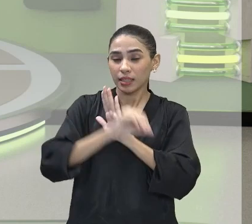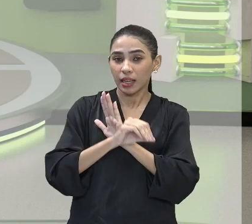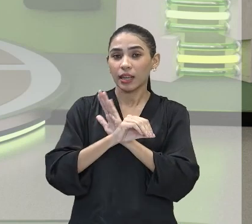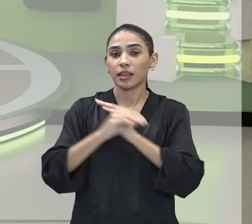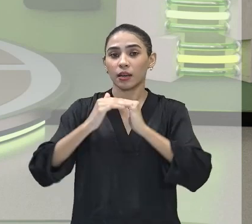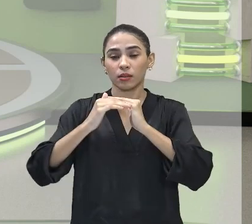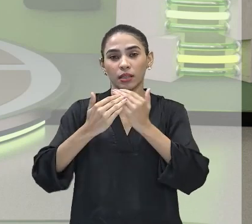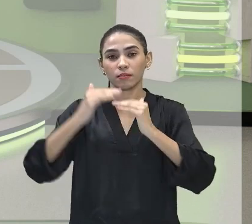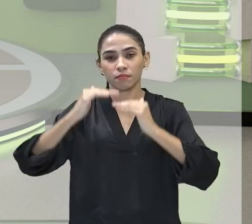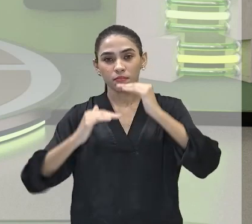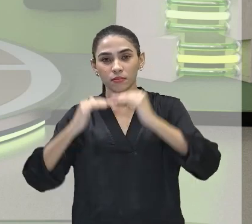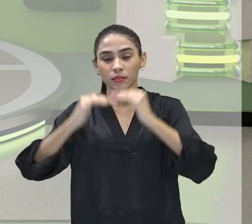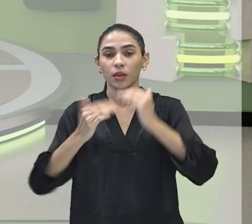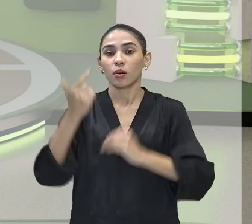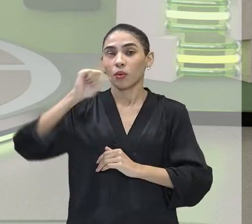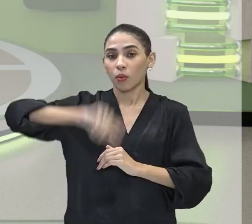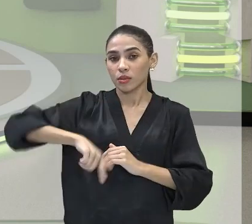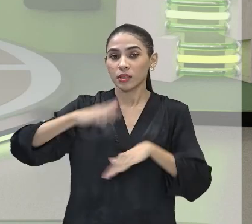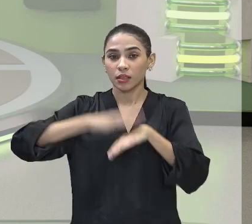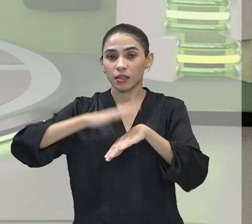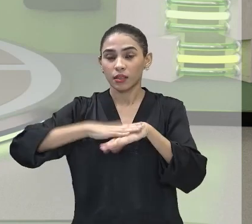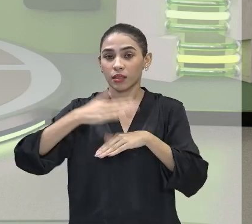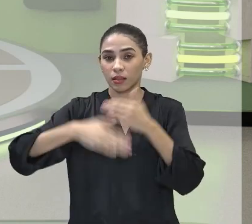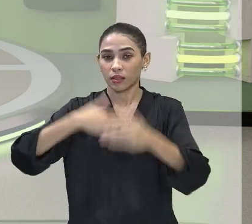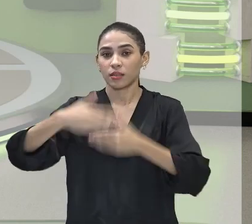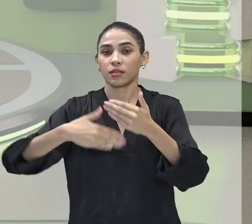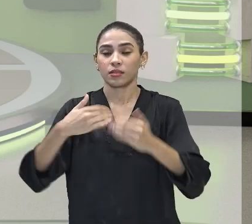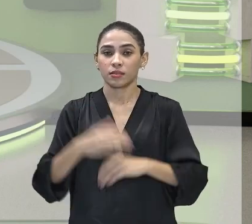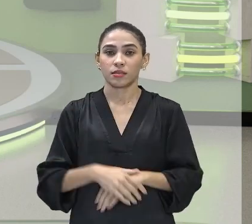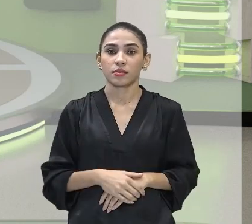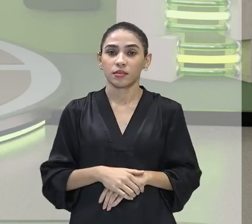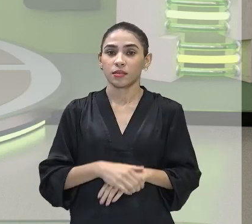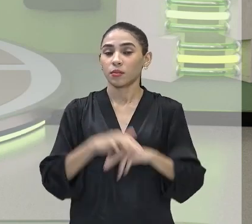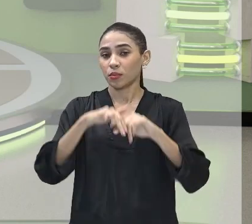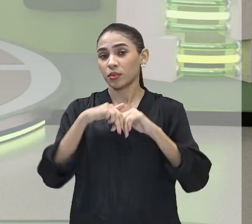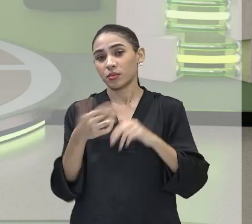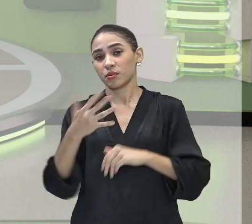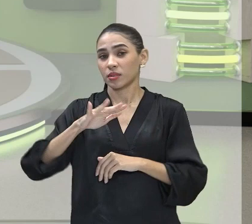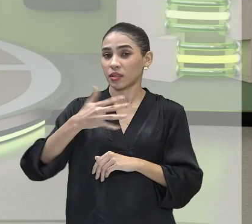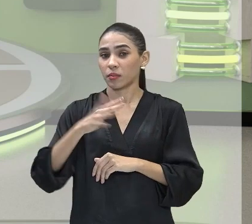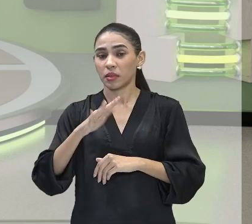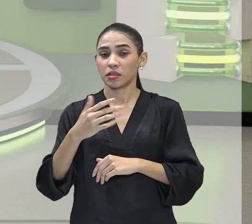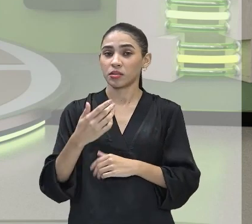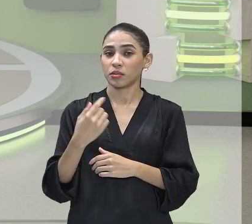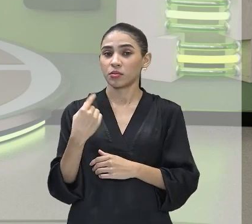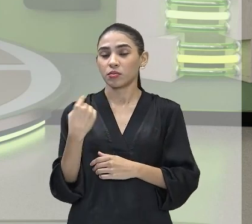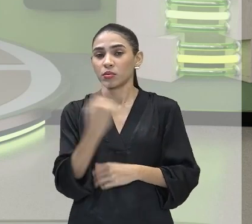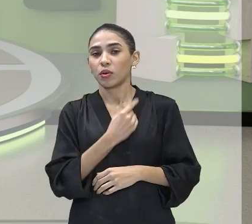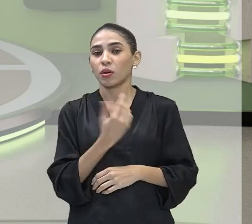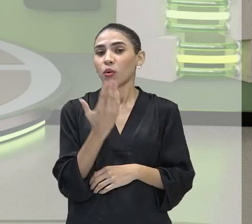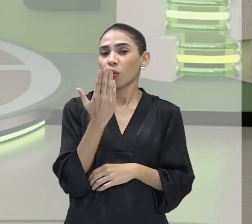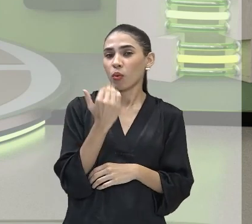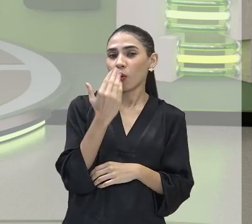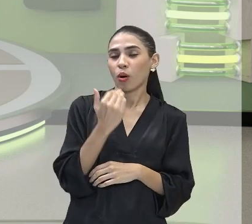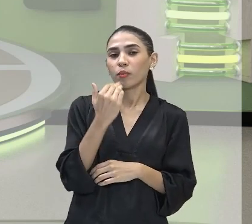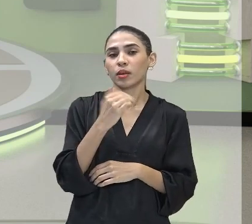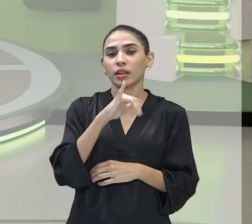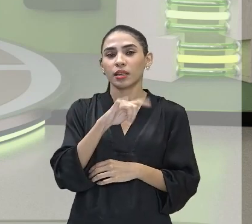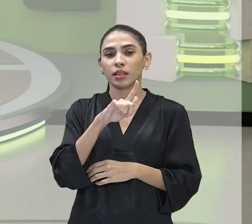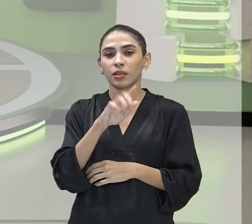consiga ali realizar as suas funções né por isso que geralmente a gente come um yogurte que tem